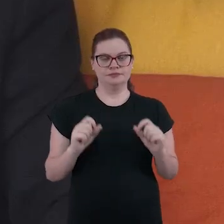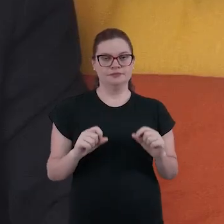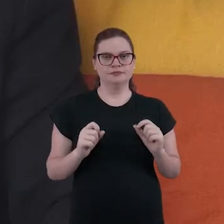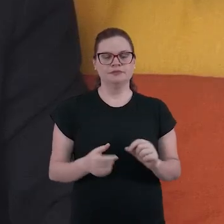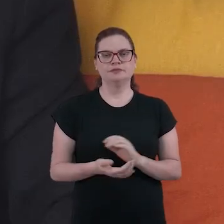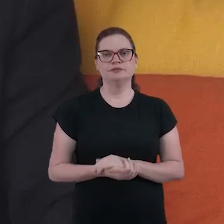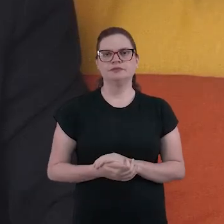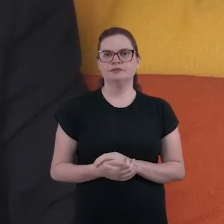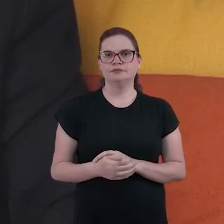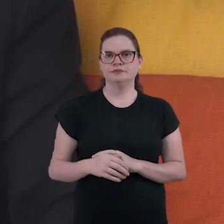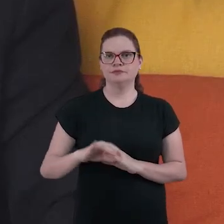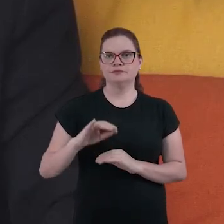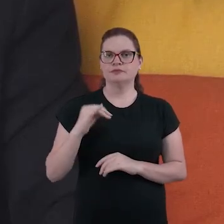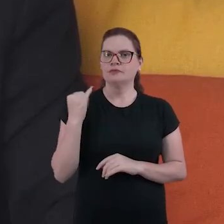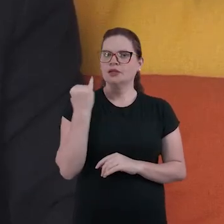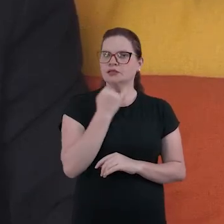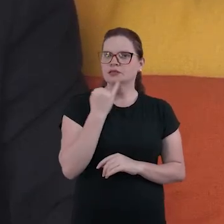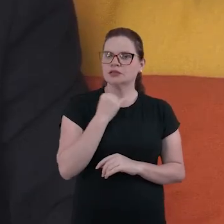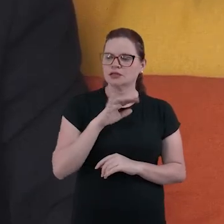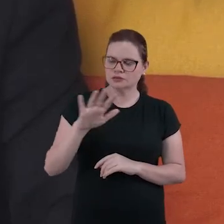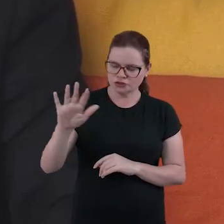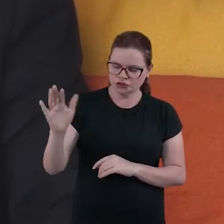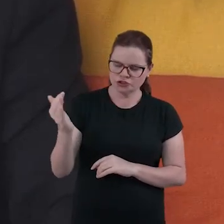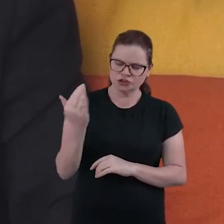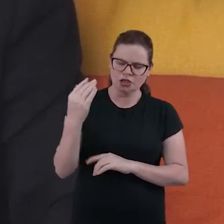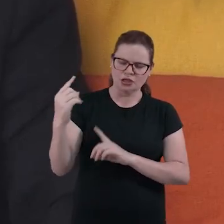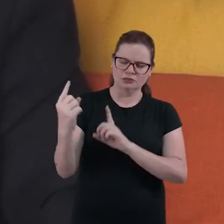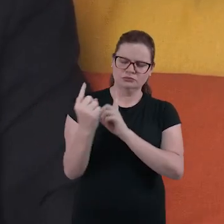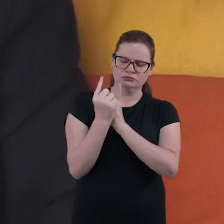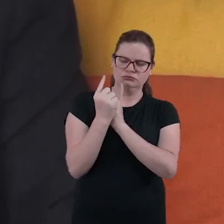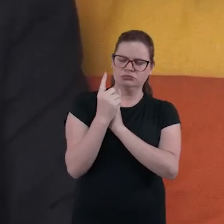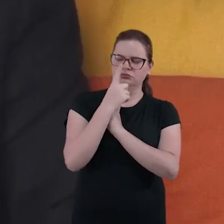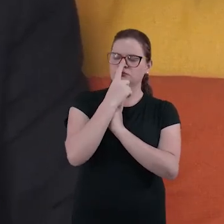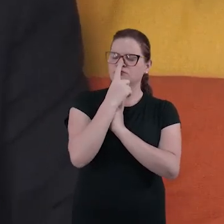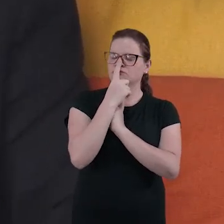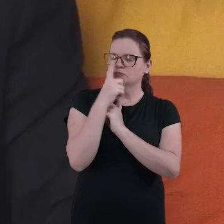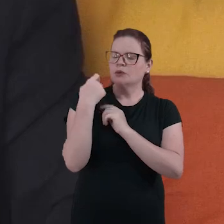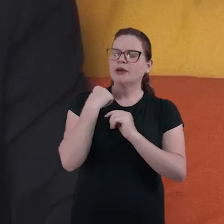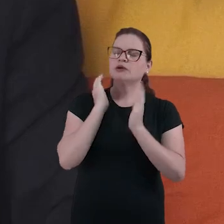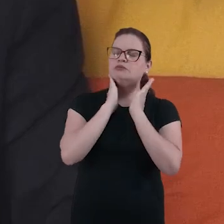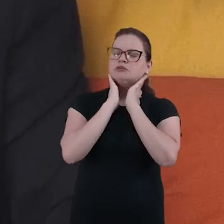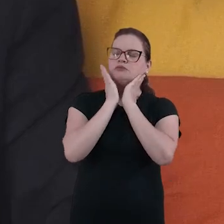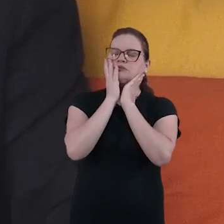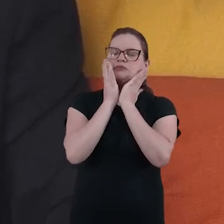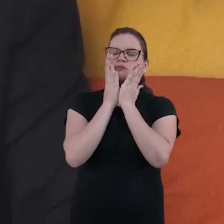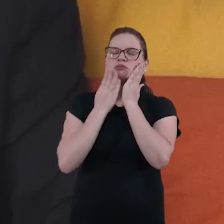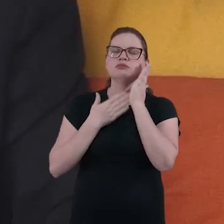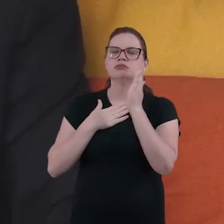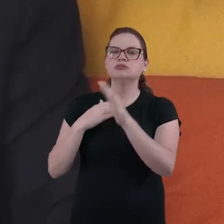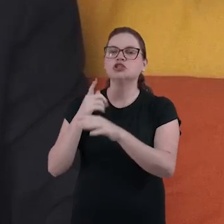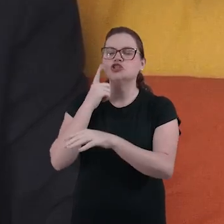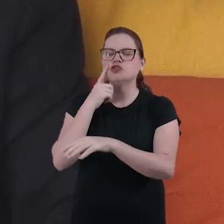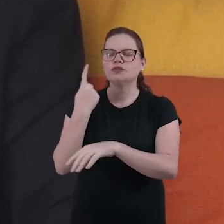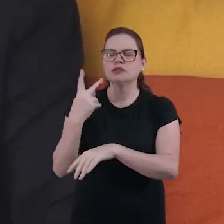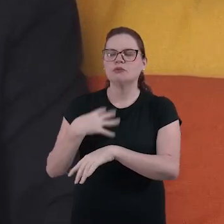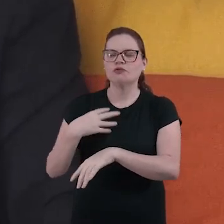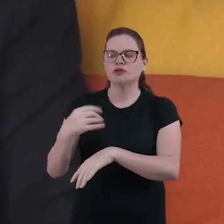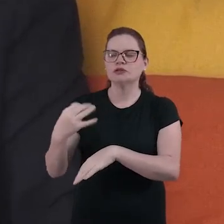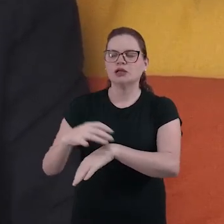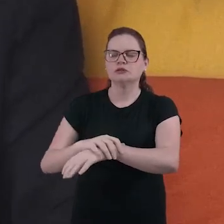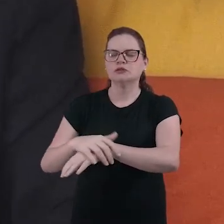então, Isaque, então, disse a Jacó, chega-te agora para que te apalpe, meu filho, és meu filho mesmo.